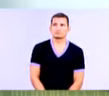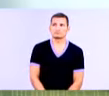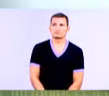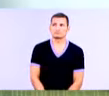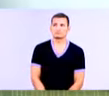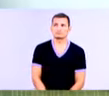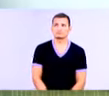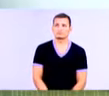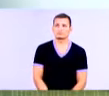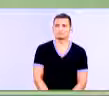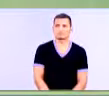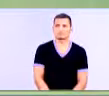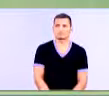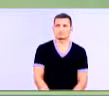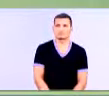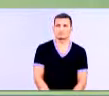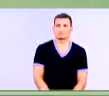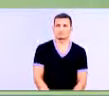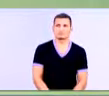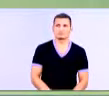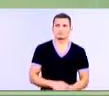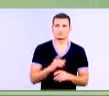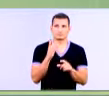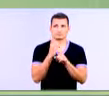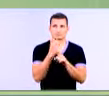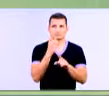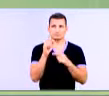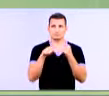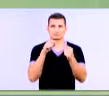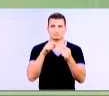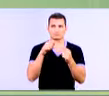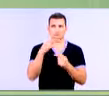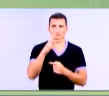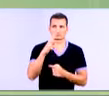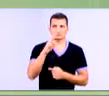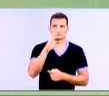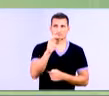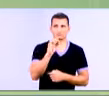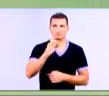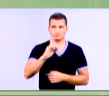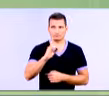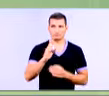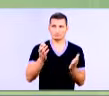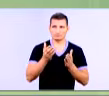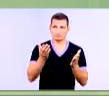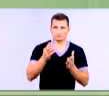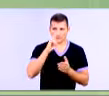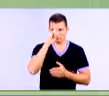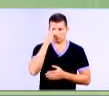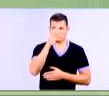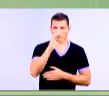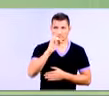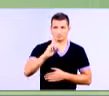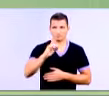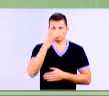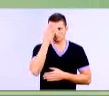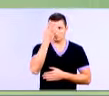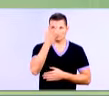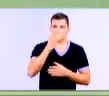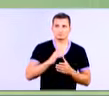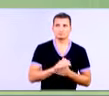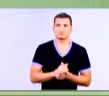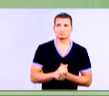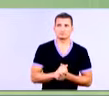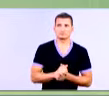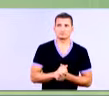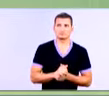né? Identificar o objetivo do seu código. Agora que a gente está criando o código, fica fácil,